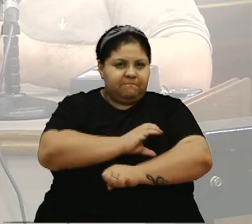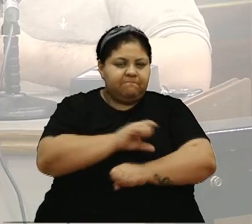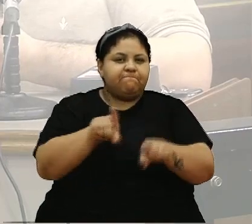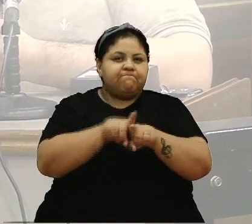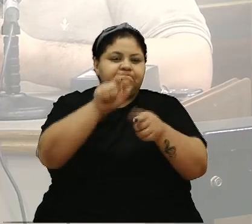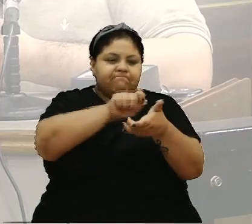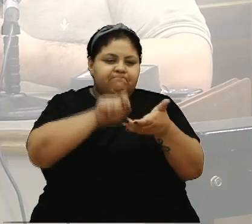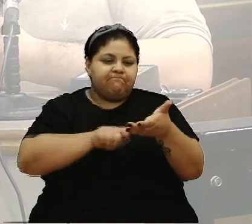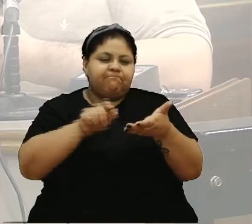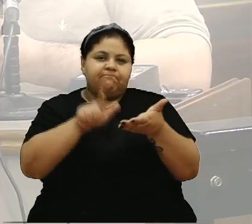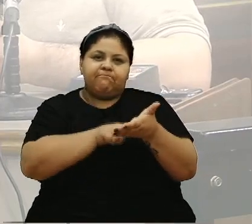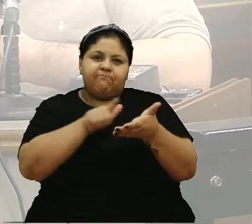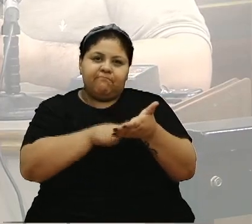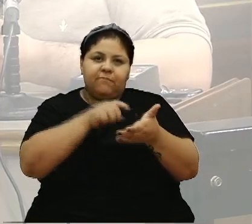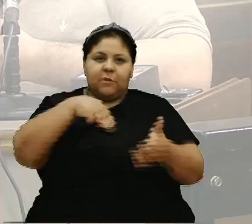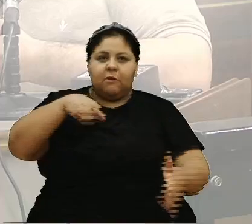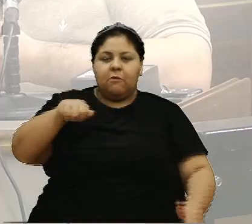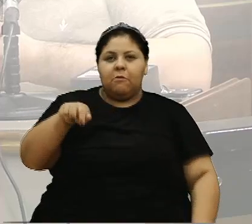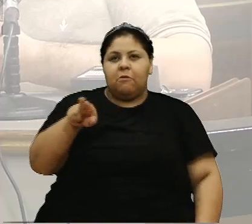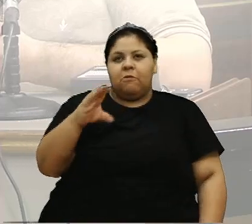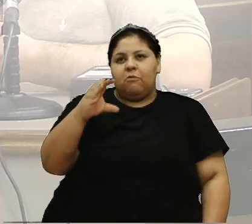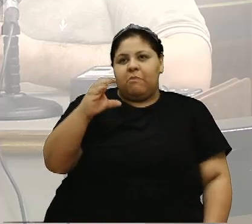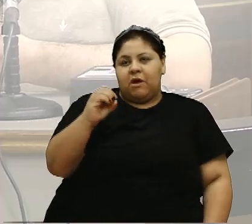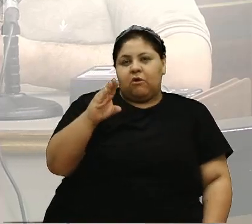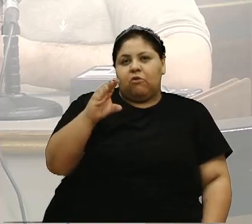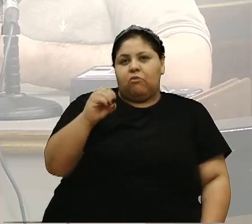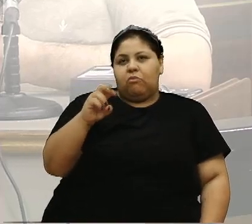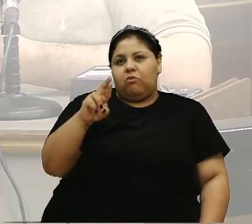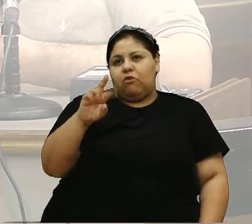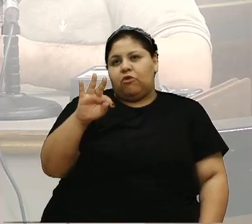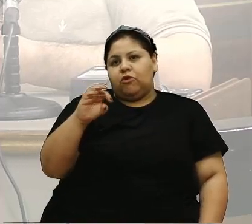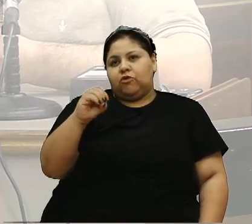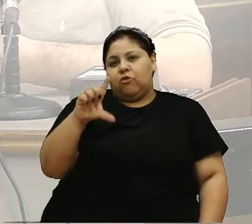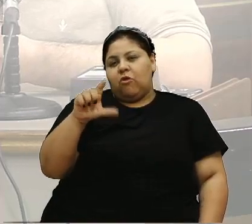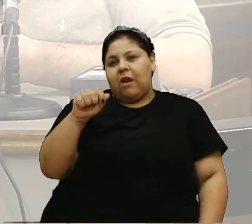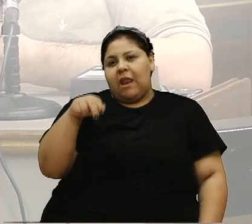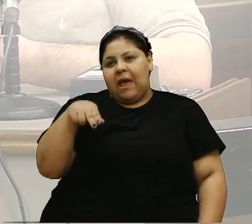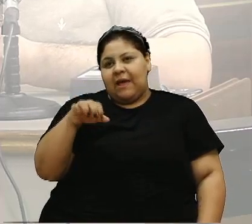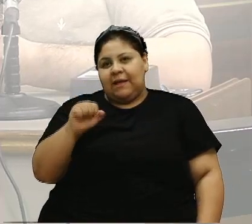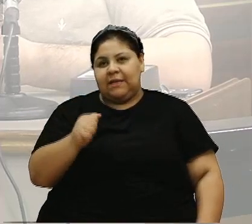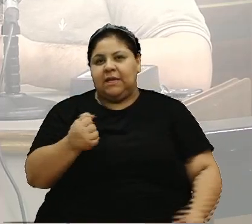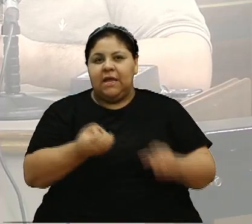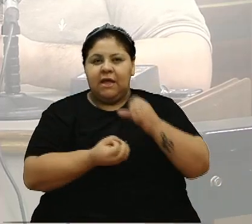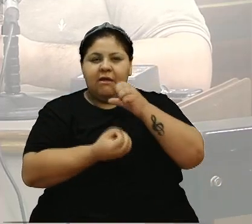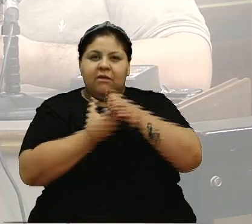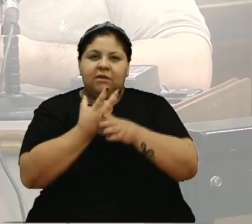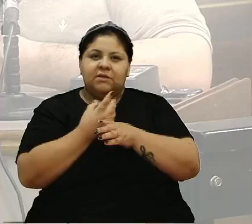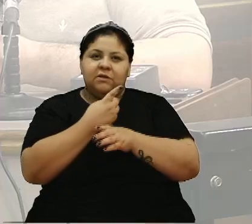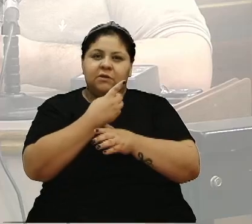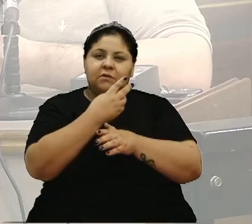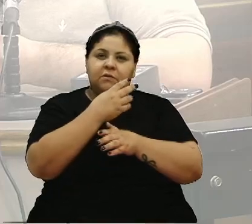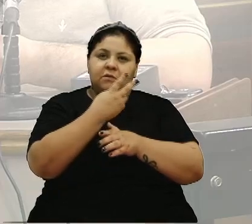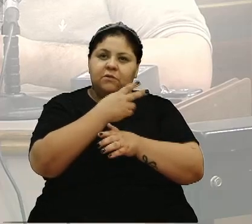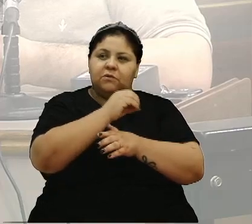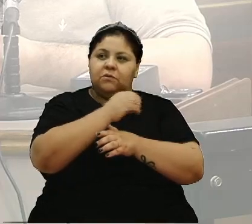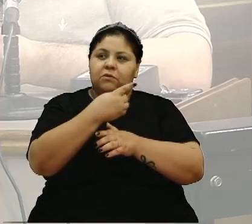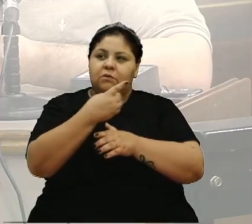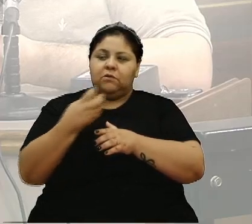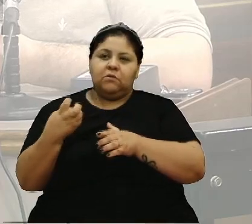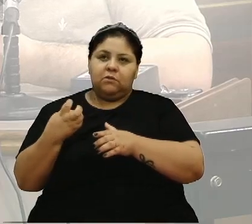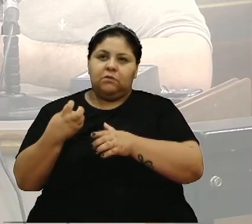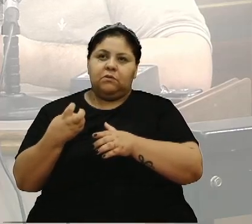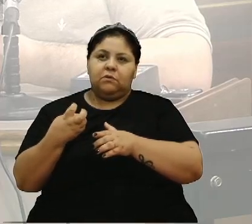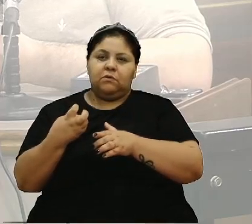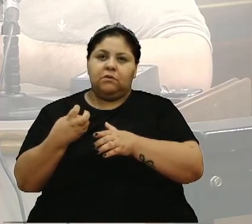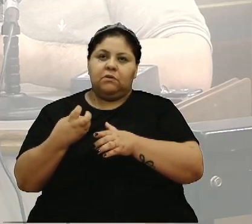livro Marco Bortolai, O Andarilho, lançado em 2015. A história, baseada em fatos reais, contava que